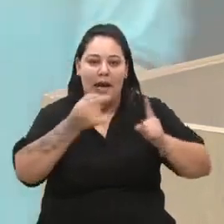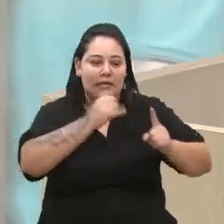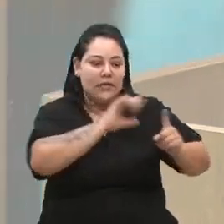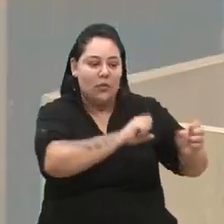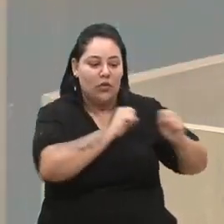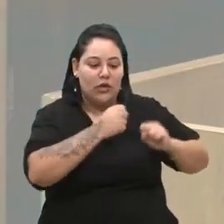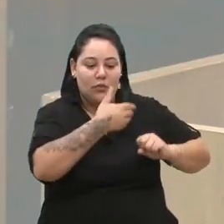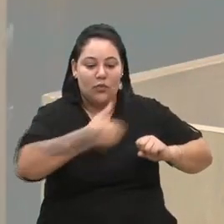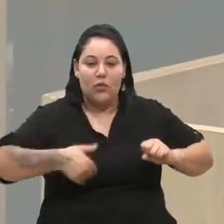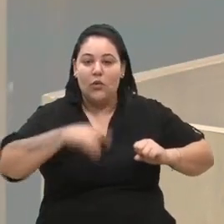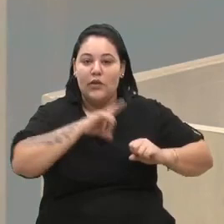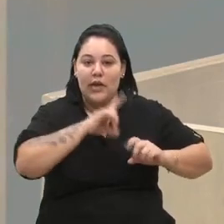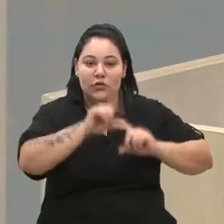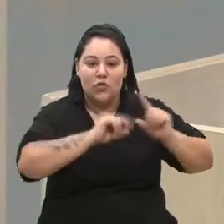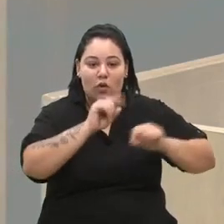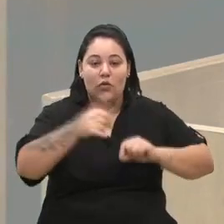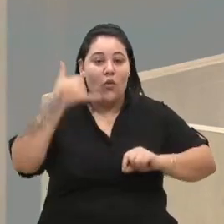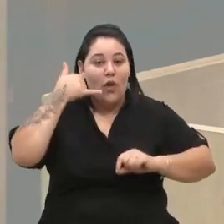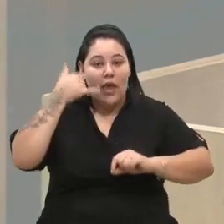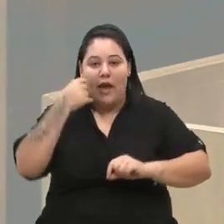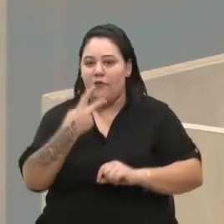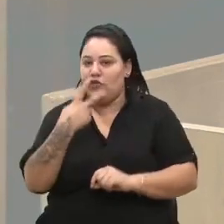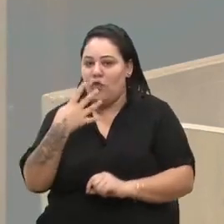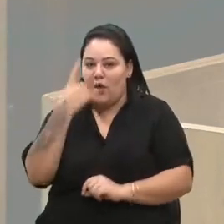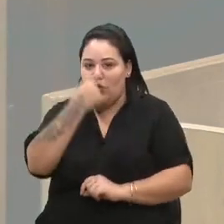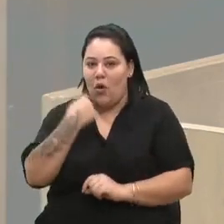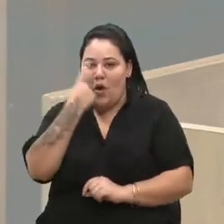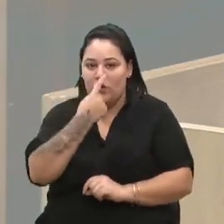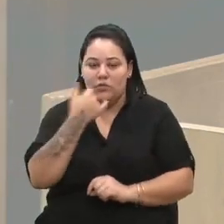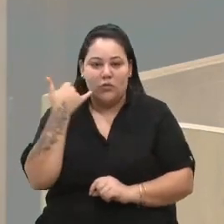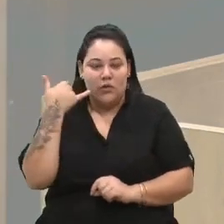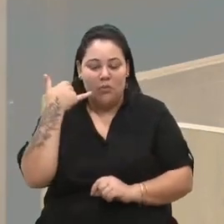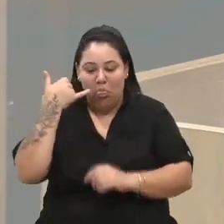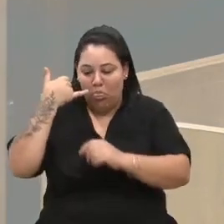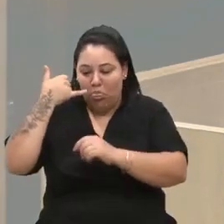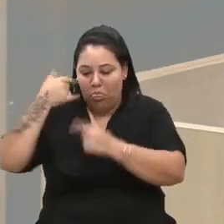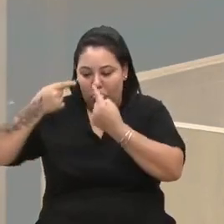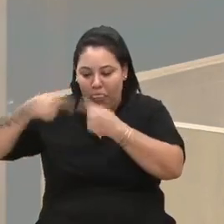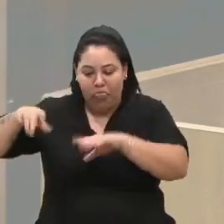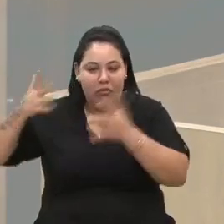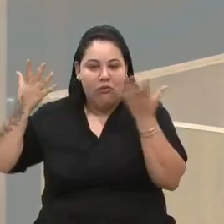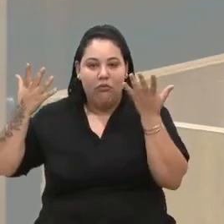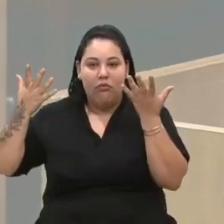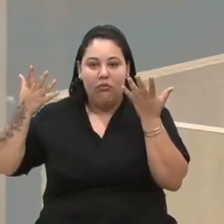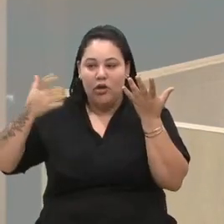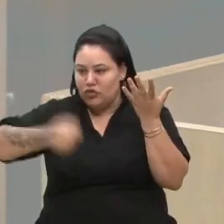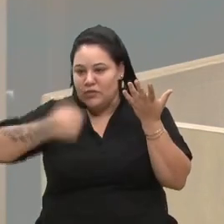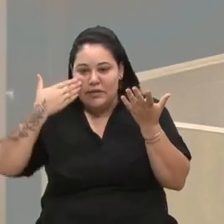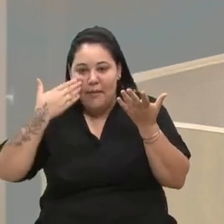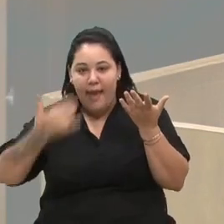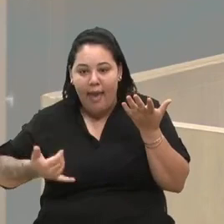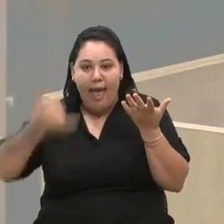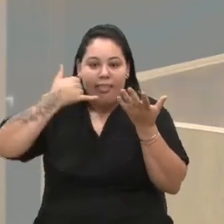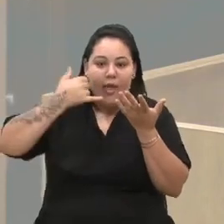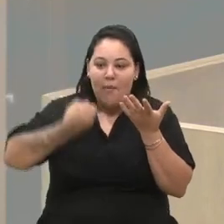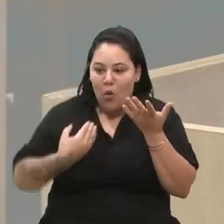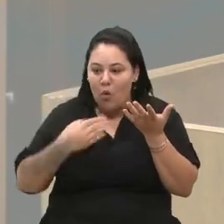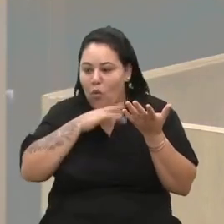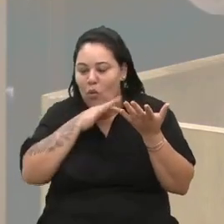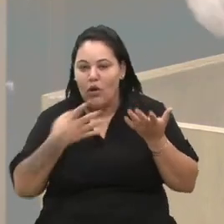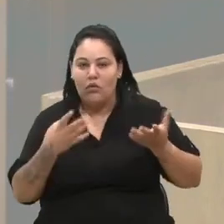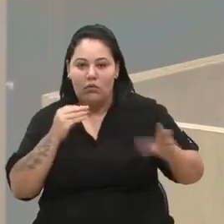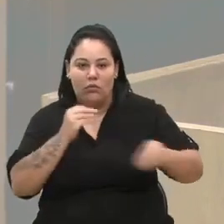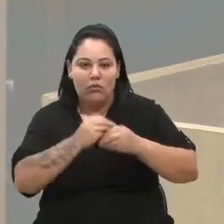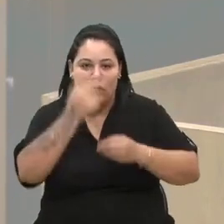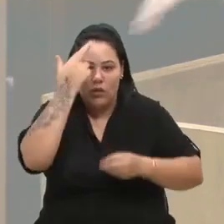alternativas de um telefone 24 horas, por exemplo, e não funciona, nós precisamos saber se funciona ou não funciona. Só a parte, vereador